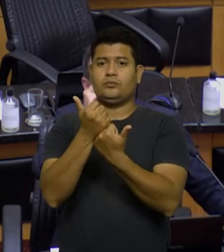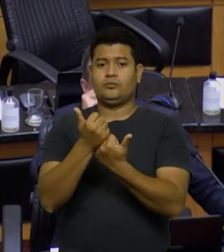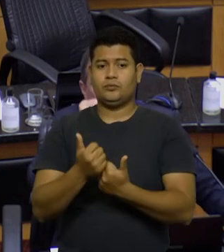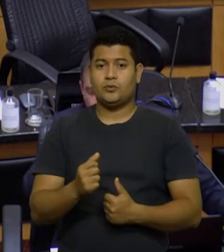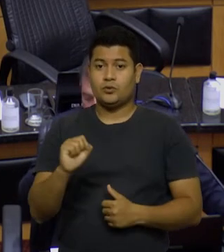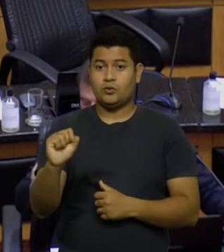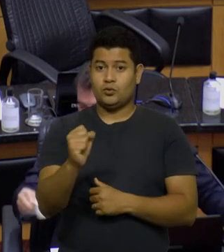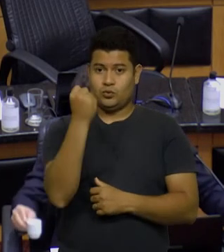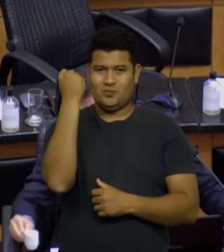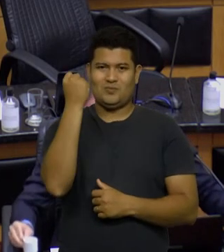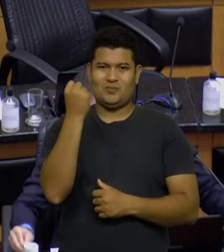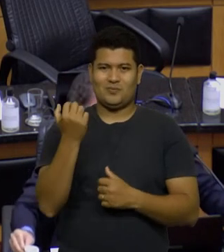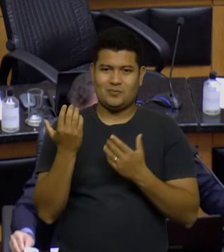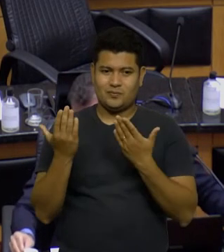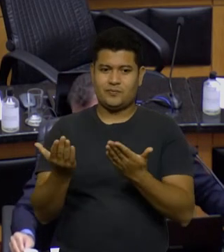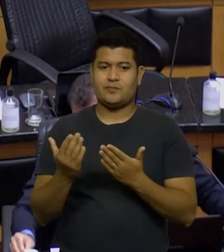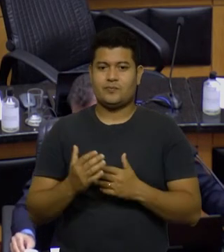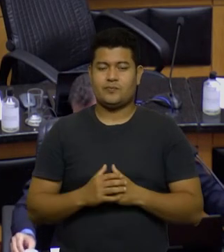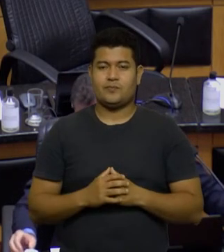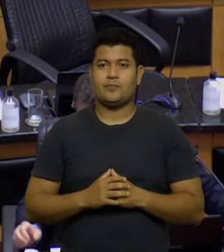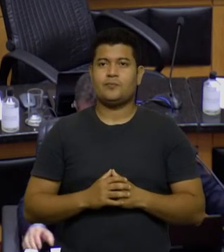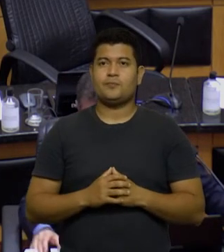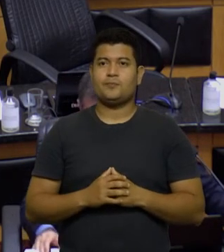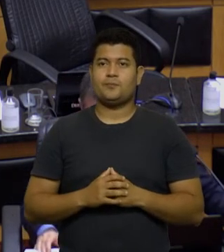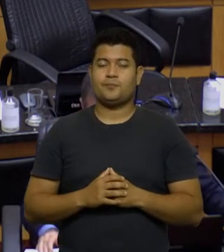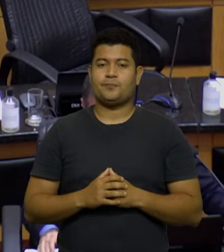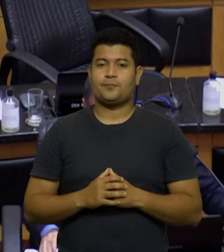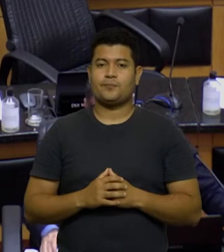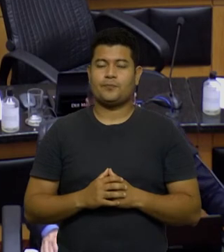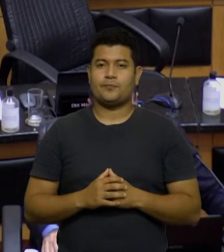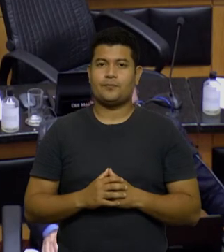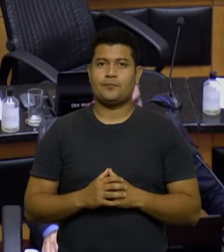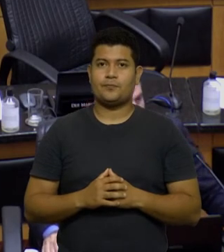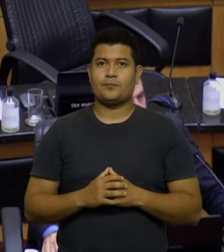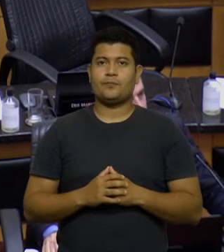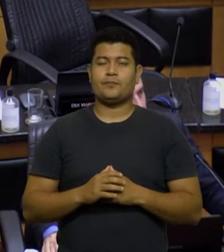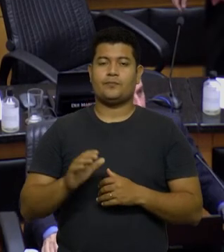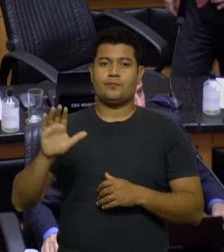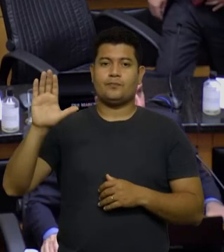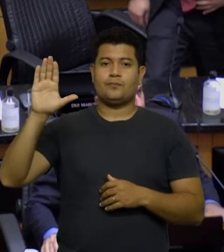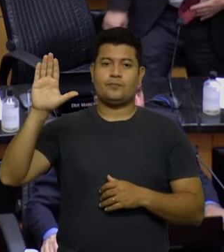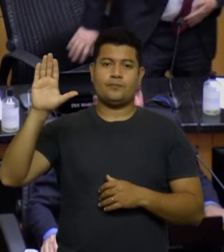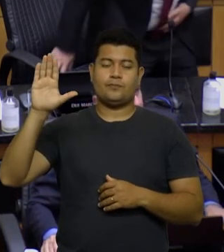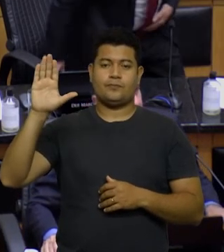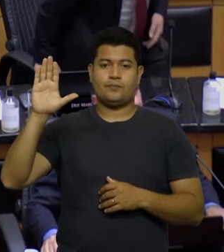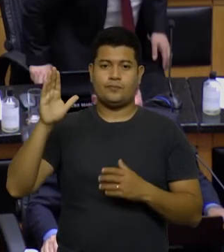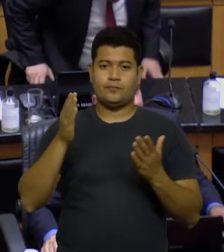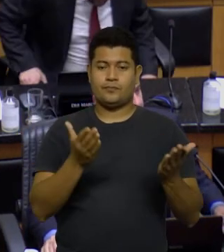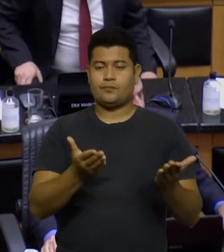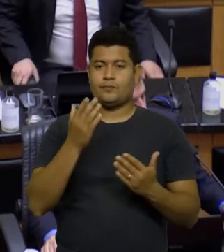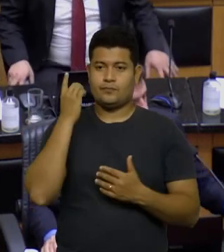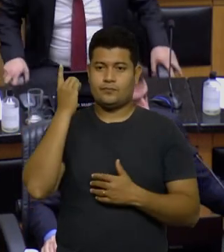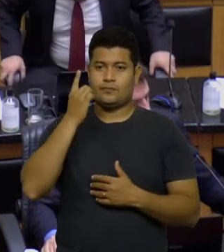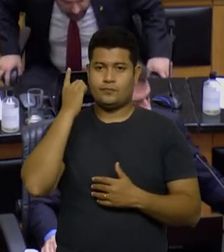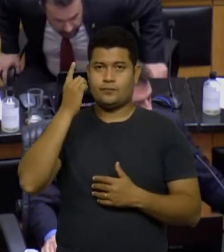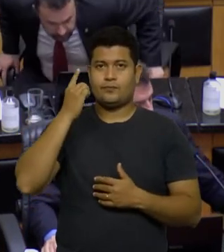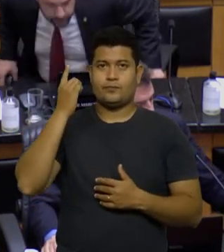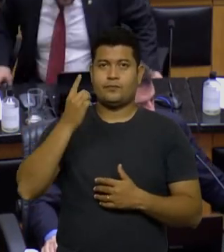sucesso, e vamos estar lá com certeza. Pela ordem, senhor presidente. Pela ordem,